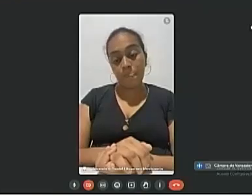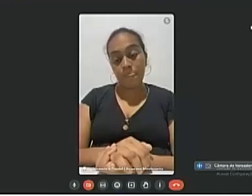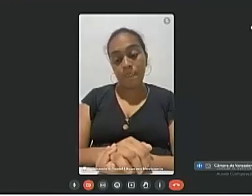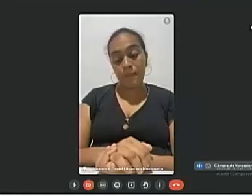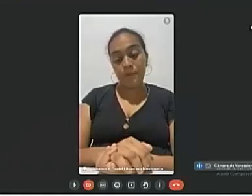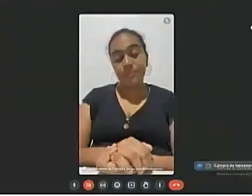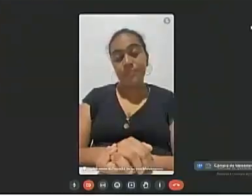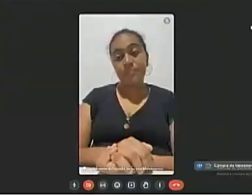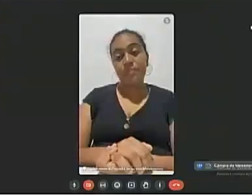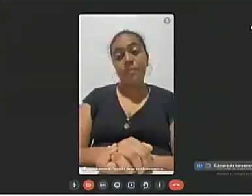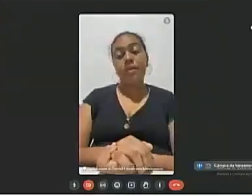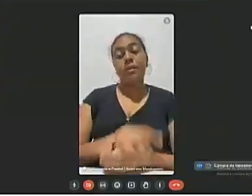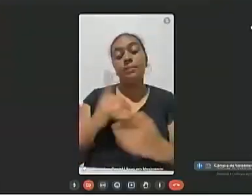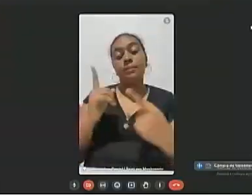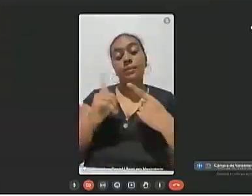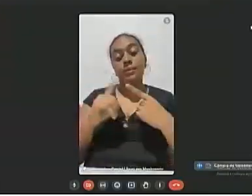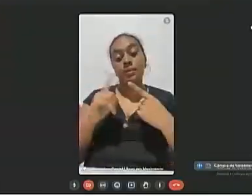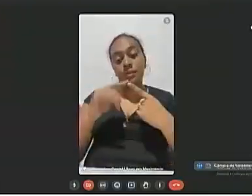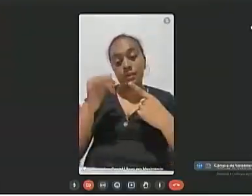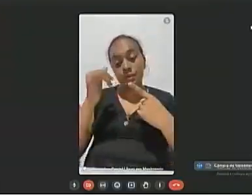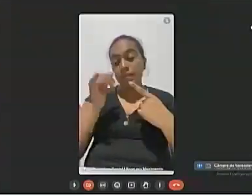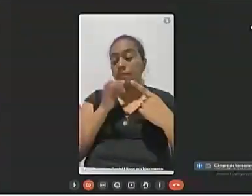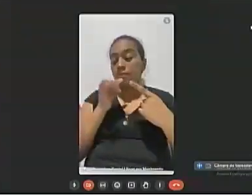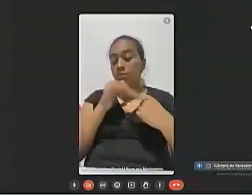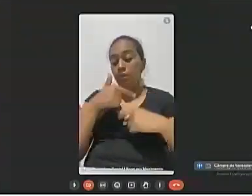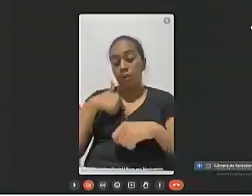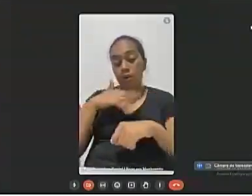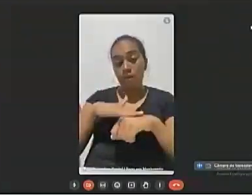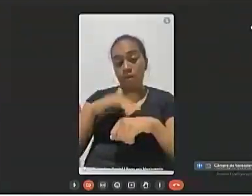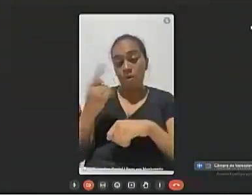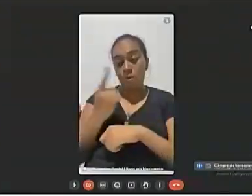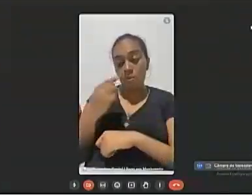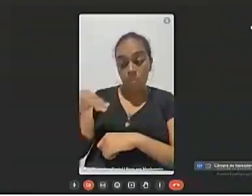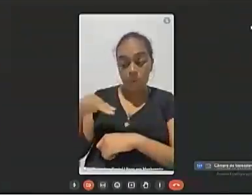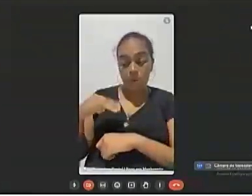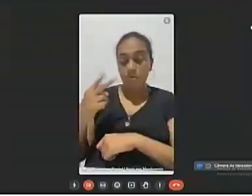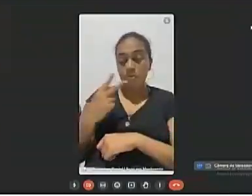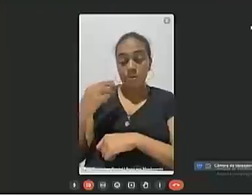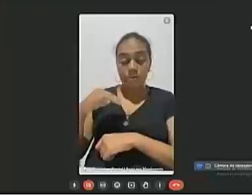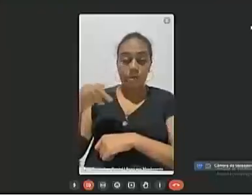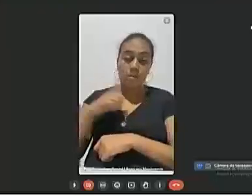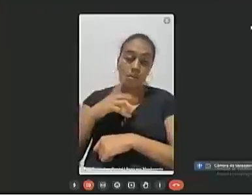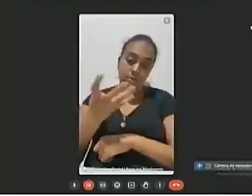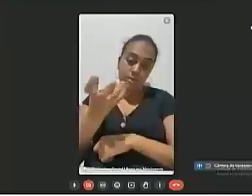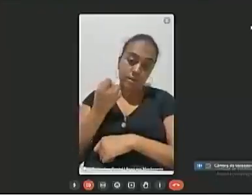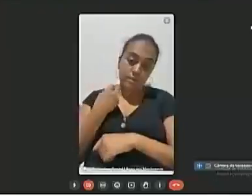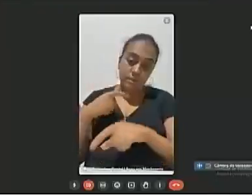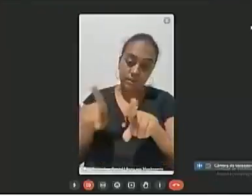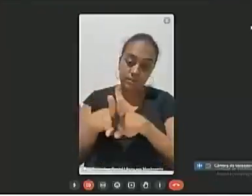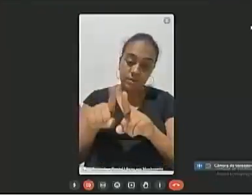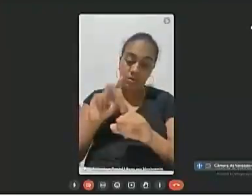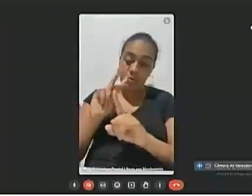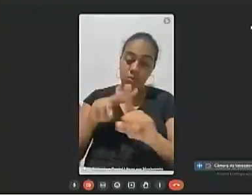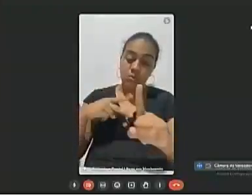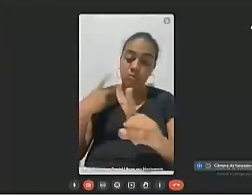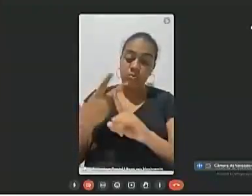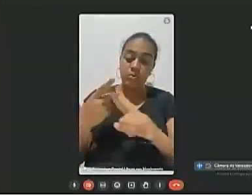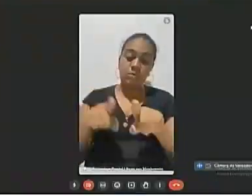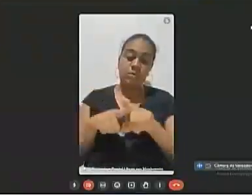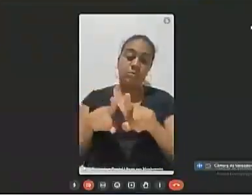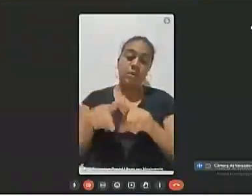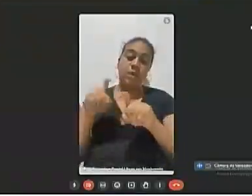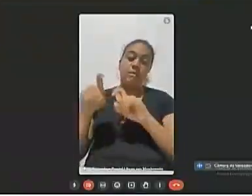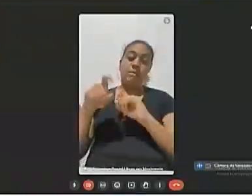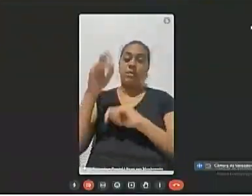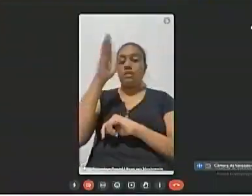o Rio Iguaçu da ressaca para cima. Qualquer coisa que faça 1 metro, 2 metros, tem benefício. Duplicar a curva da Fazenda Brasil. É uma